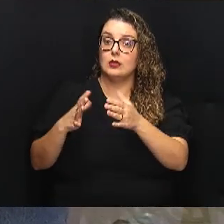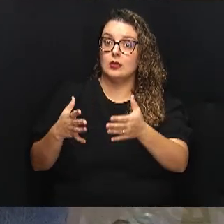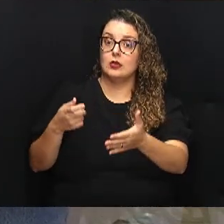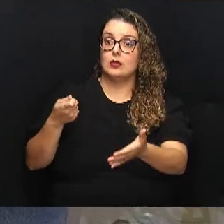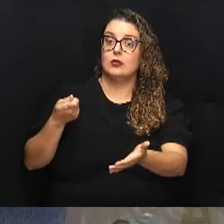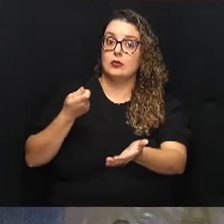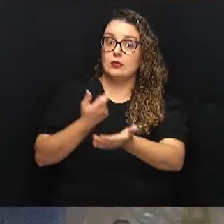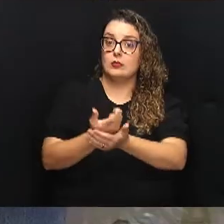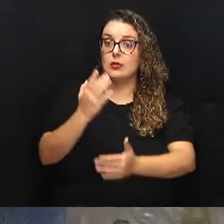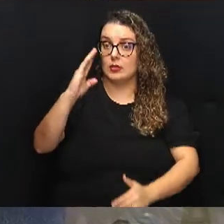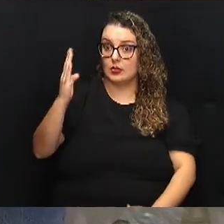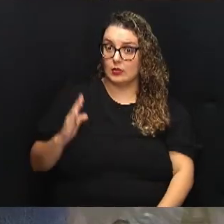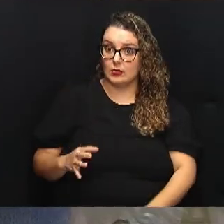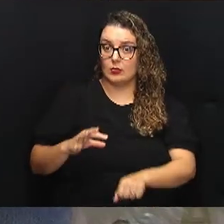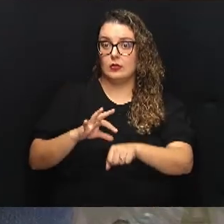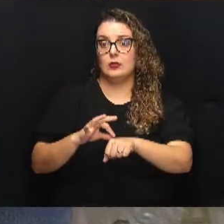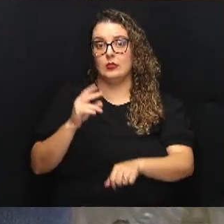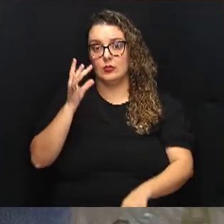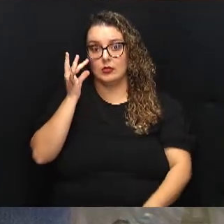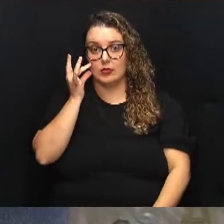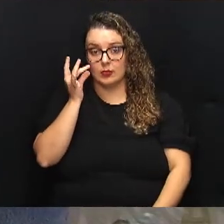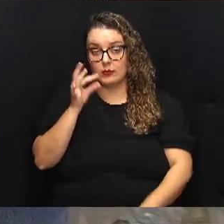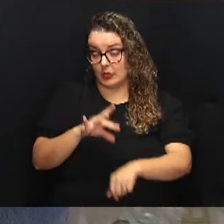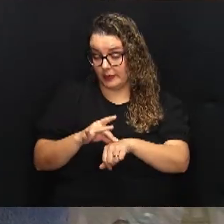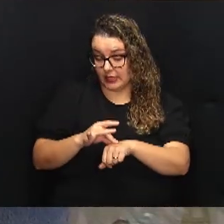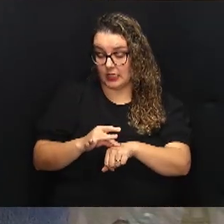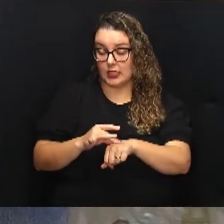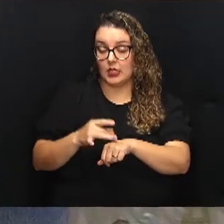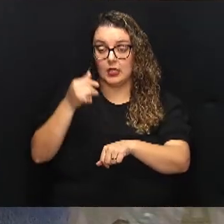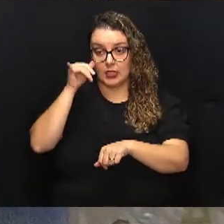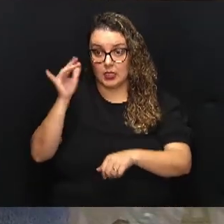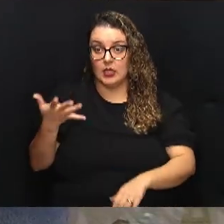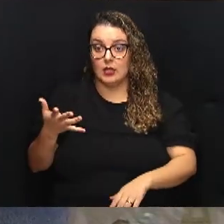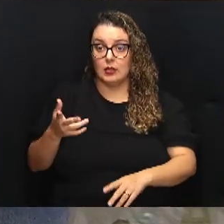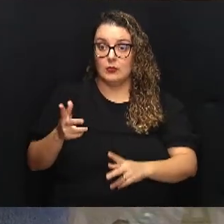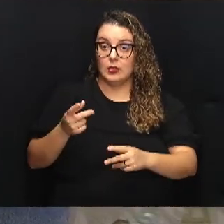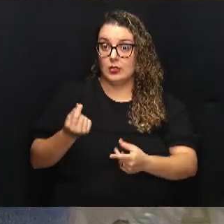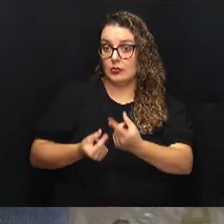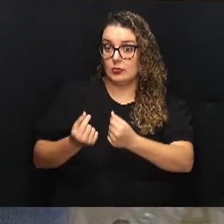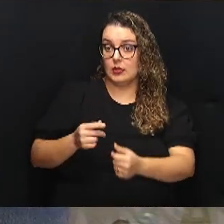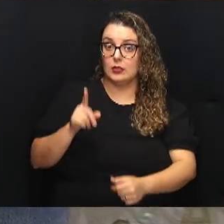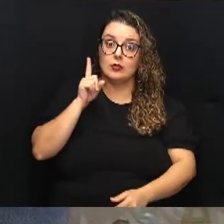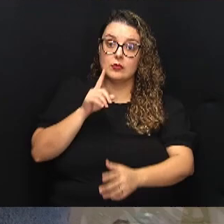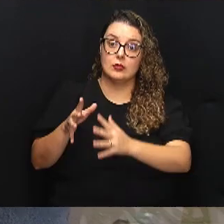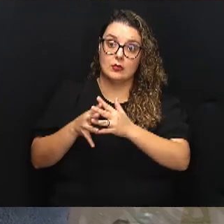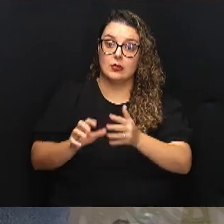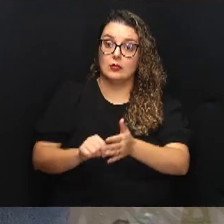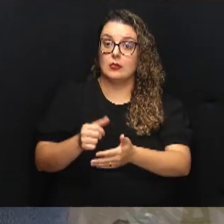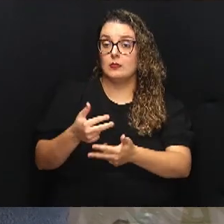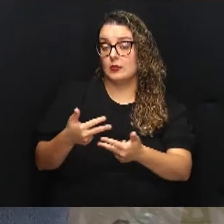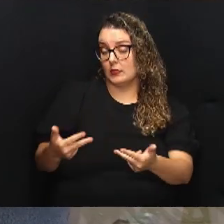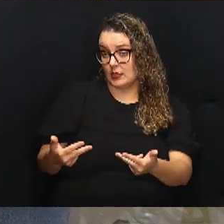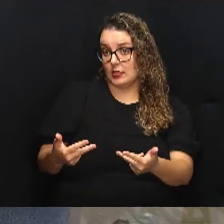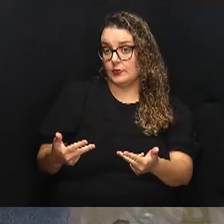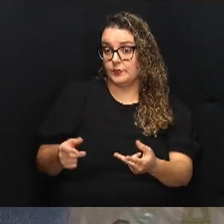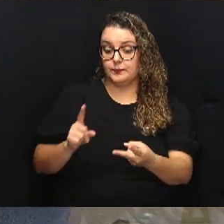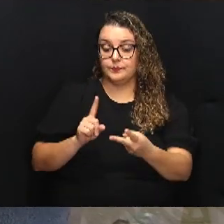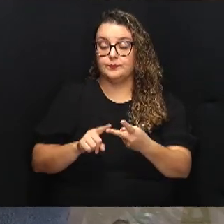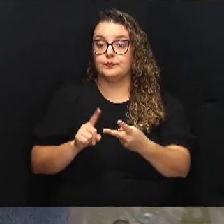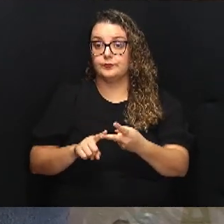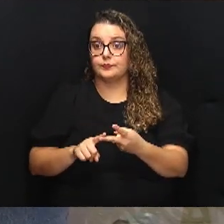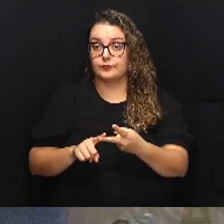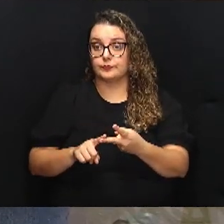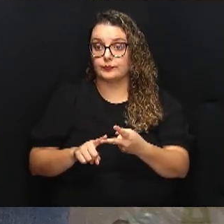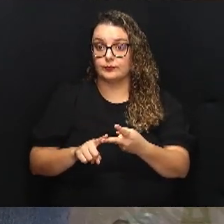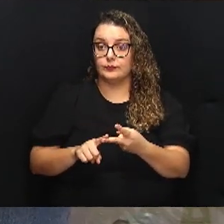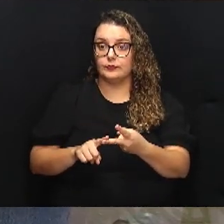do Brasil a carne pelo preço que é vendido aos Estados Unidos? Essa é a primeira pergunta. A segunda questão é que